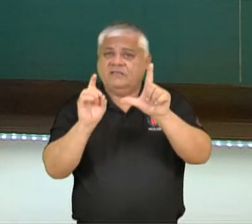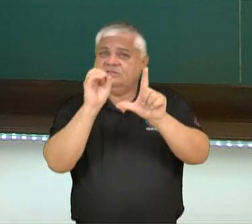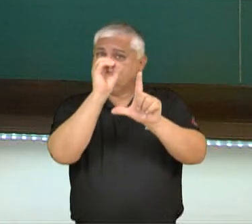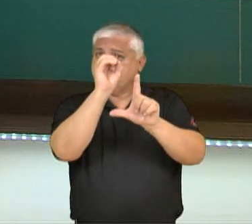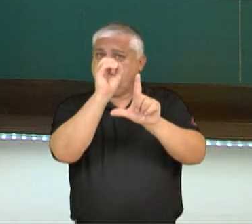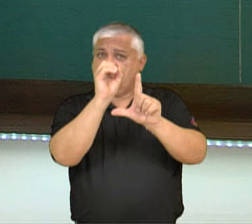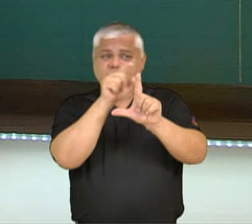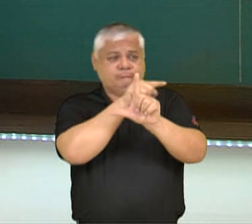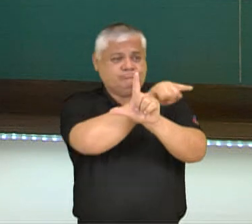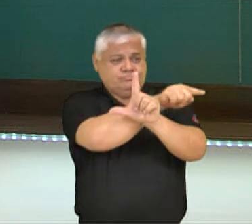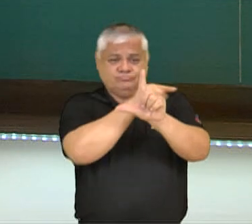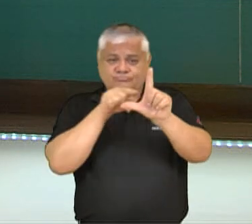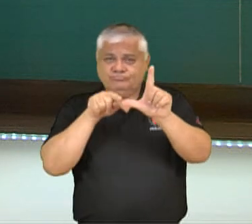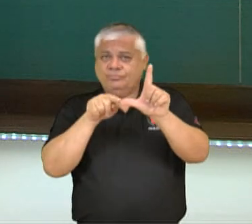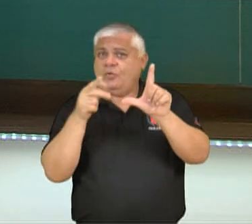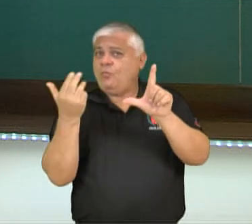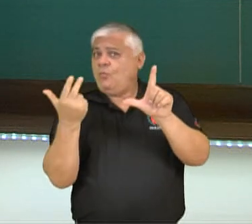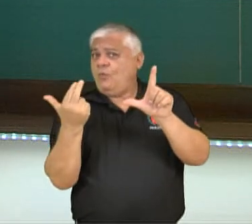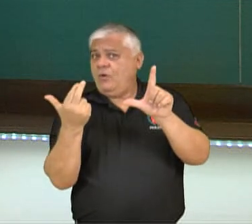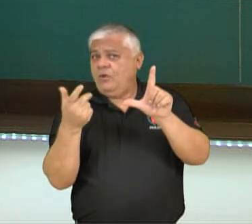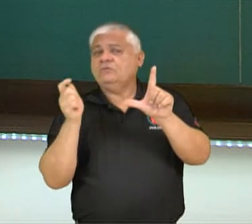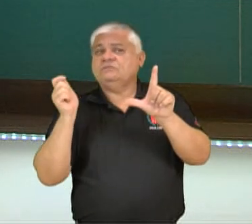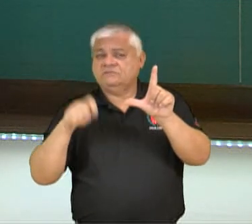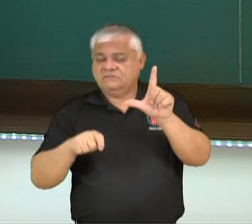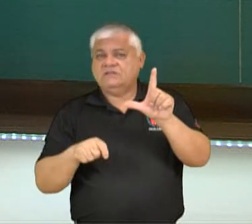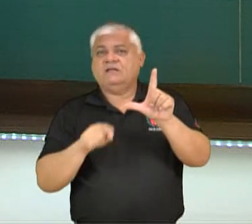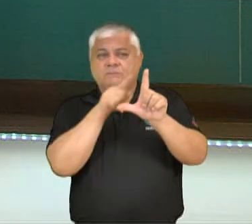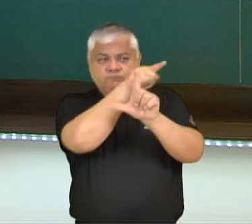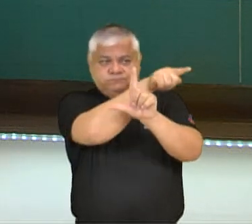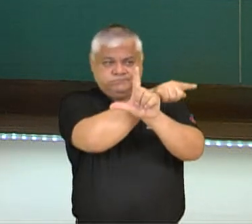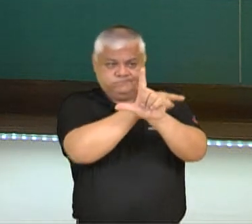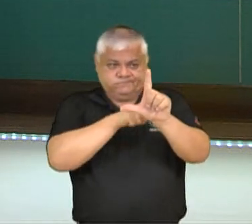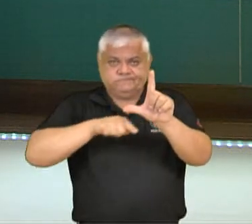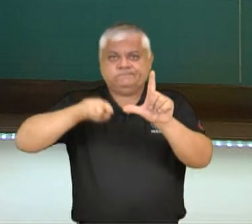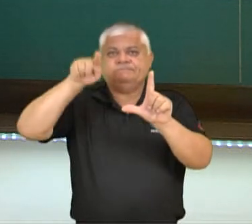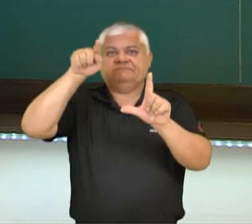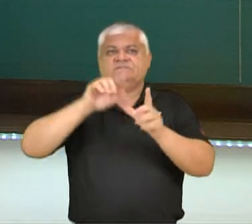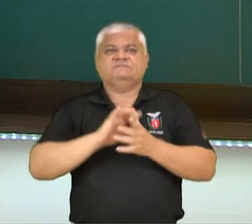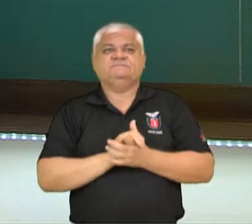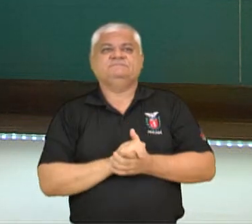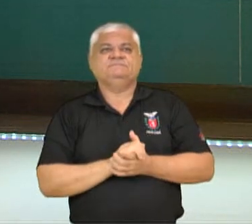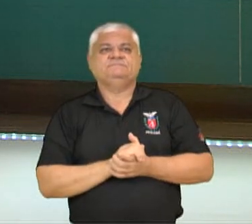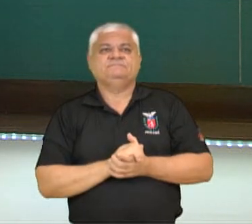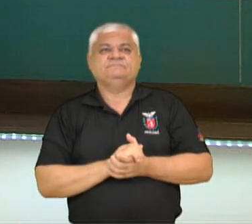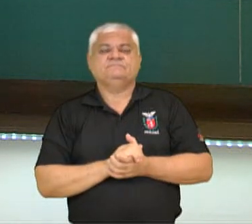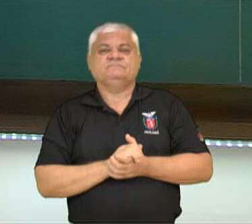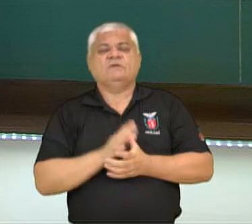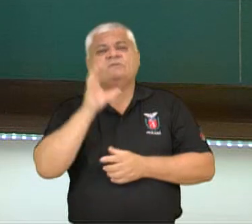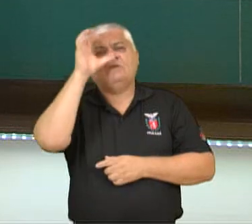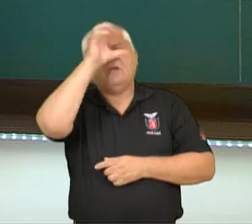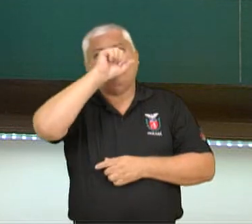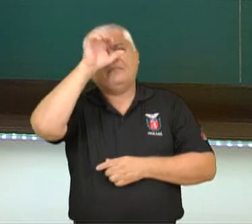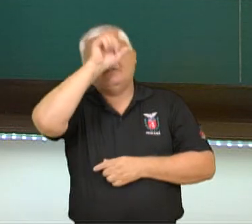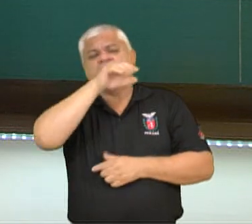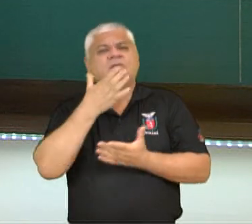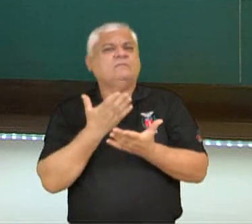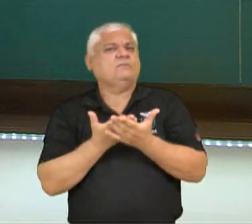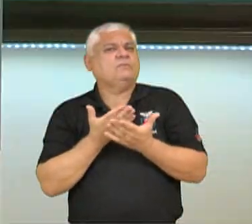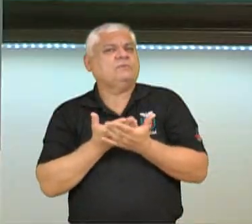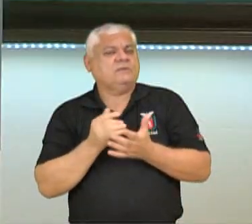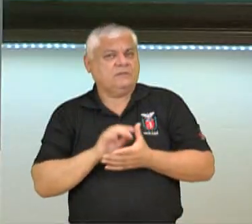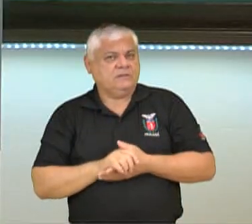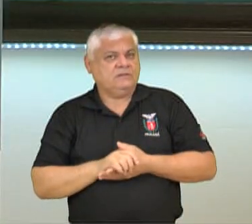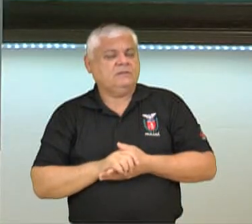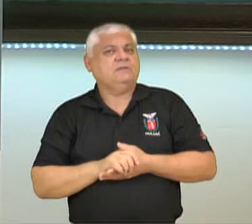que a representação gráfica possibilita a determinação. Bom? Então o que vimos nessa aula? A